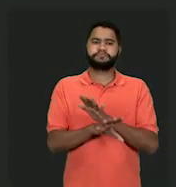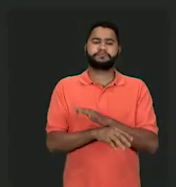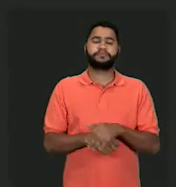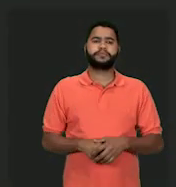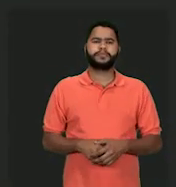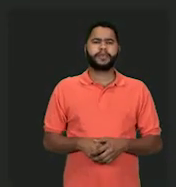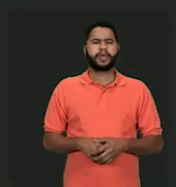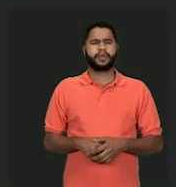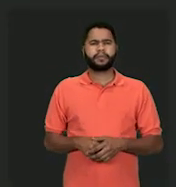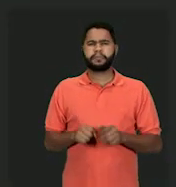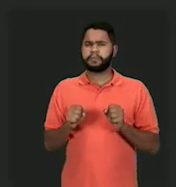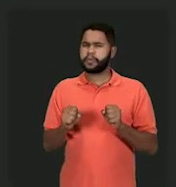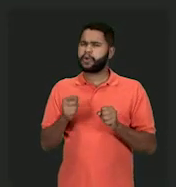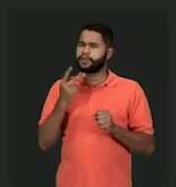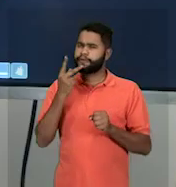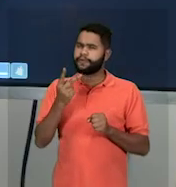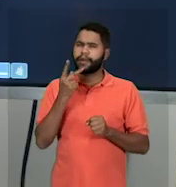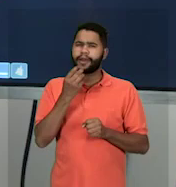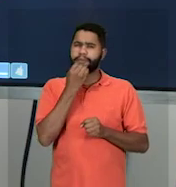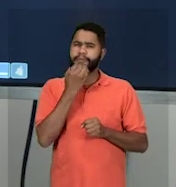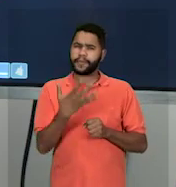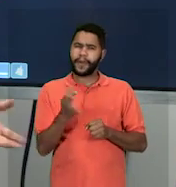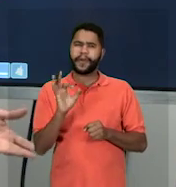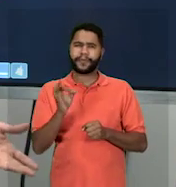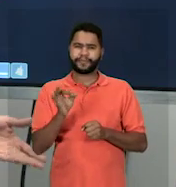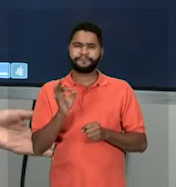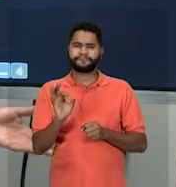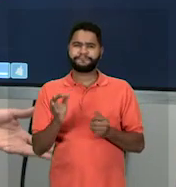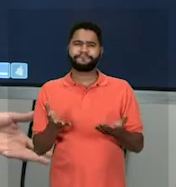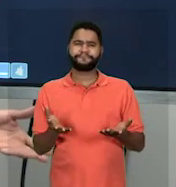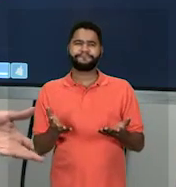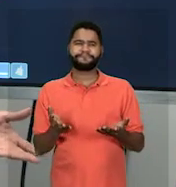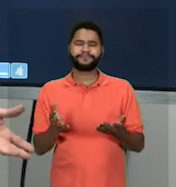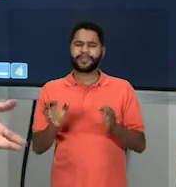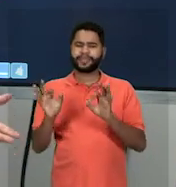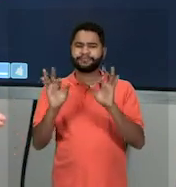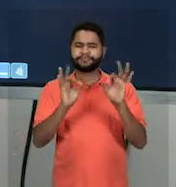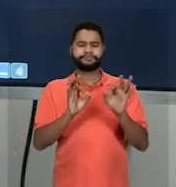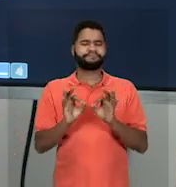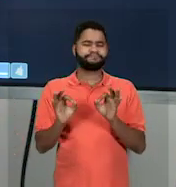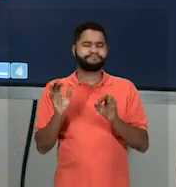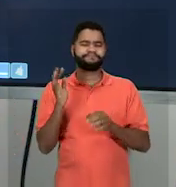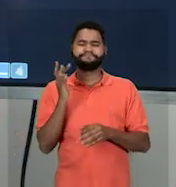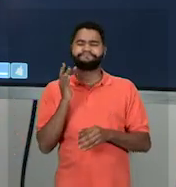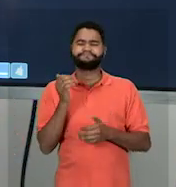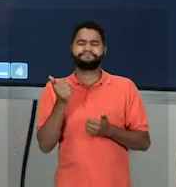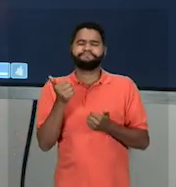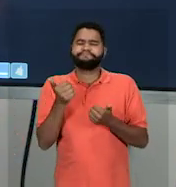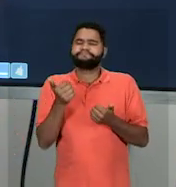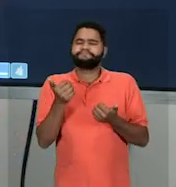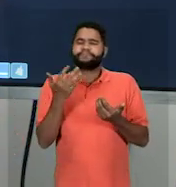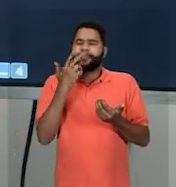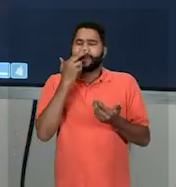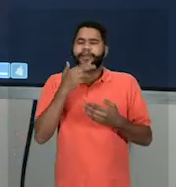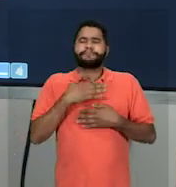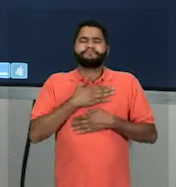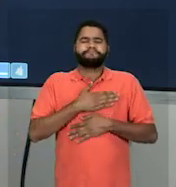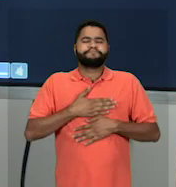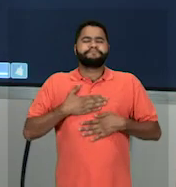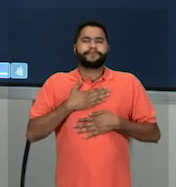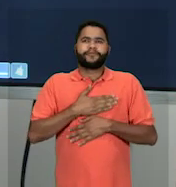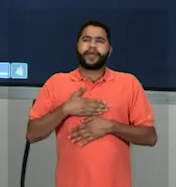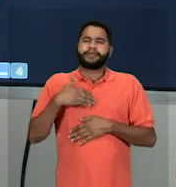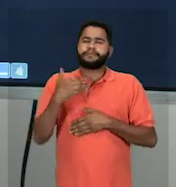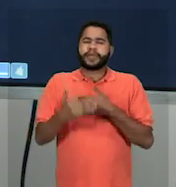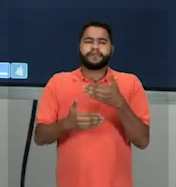o gente pode falar é gostoso é gostoso mexer com isso é gostoso porque a gente vai aprimorando cada vez